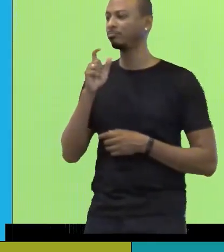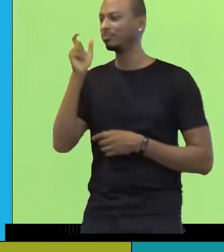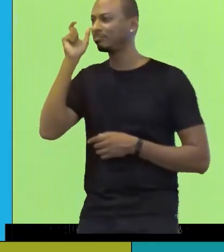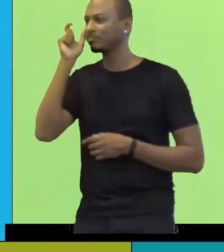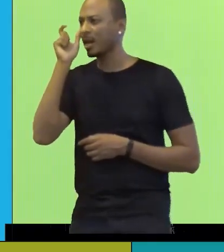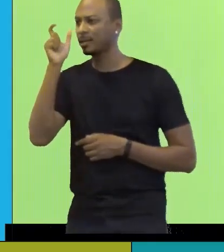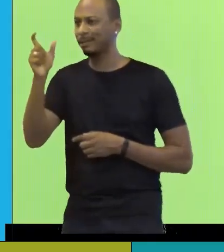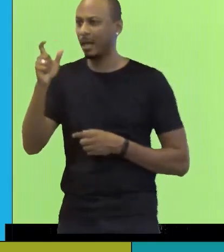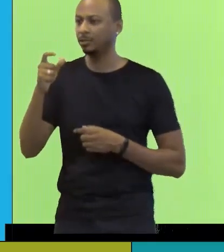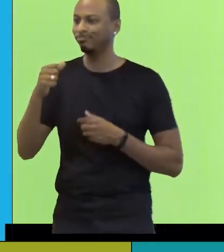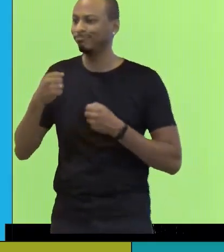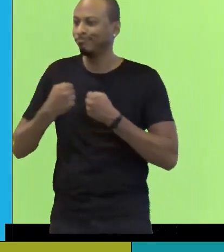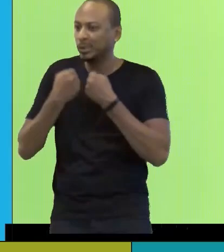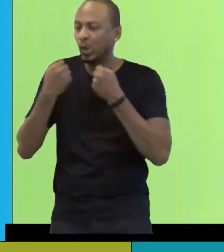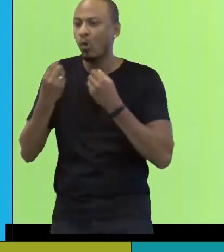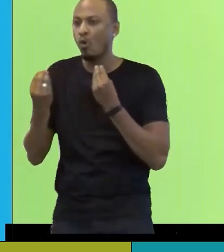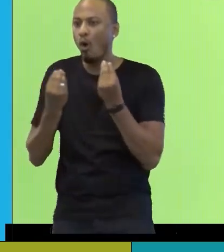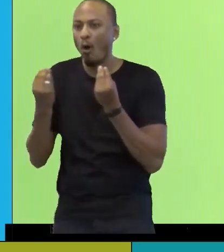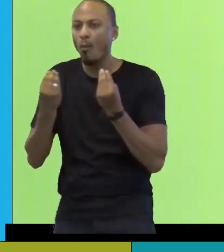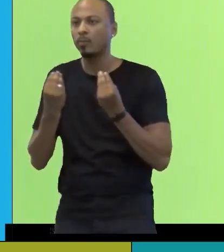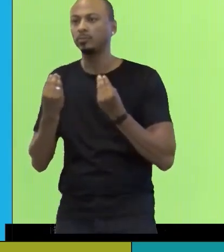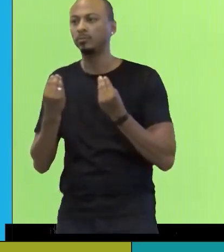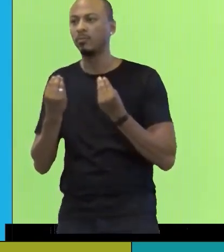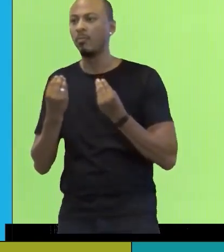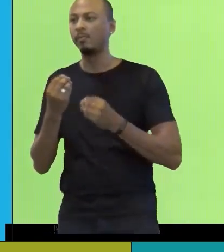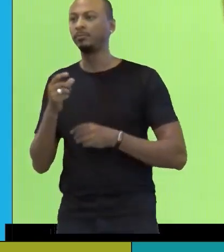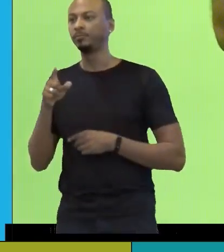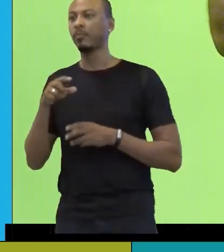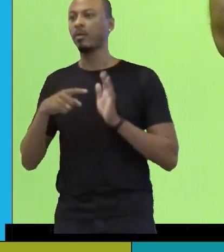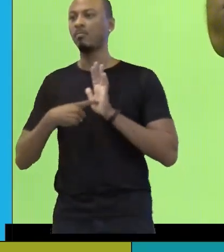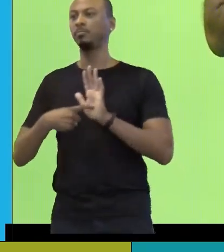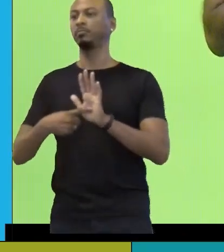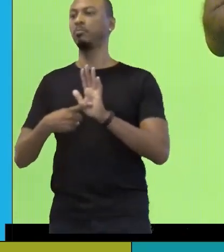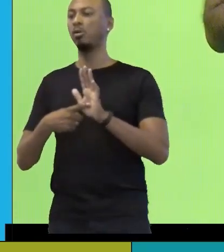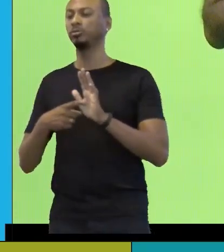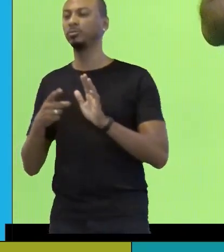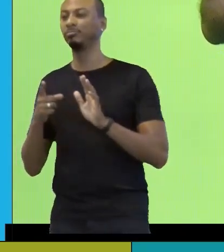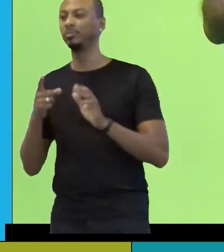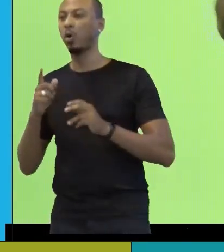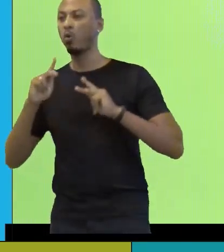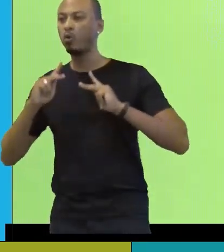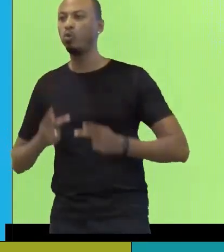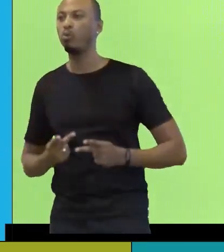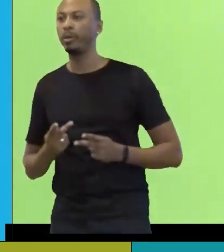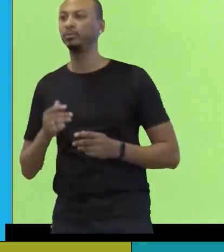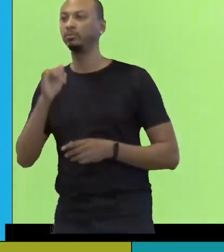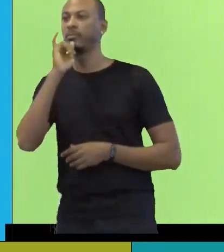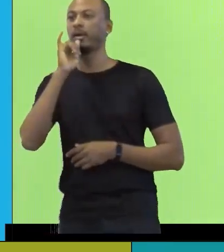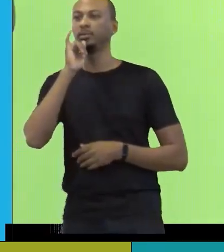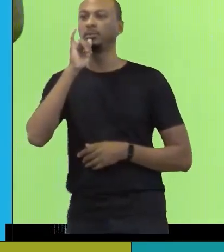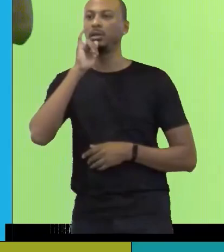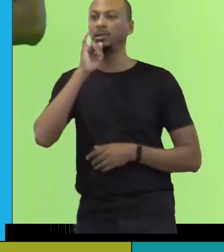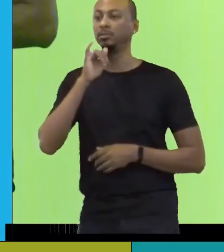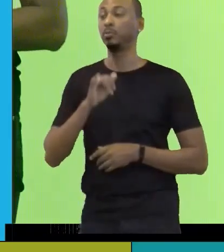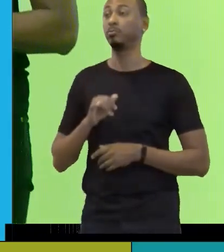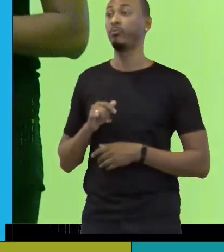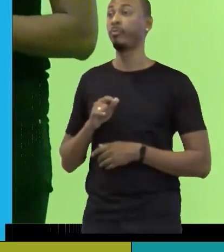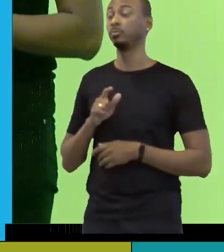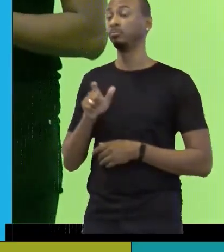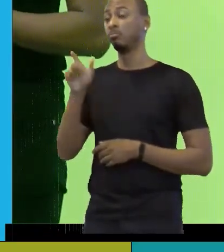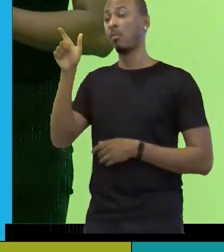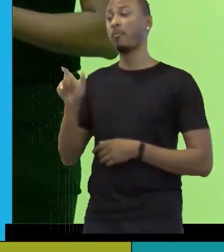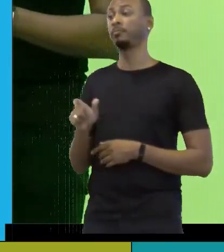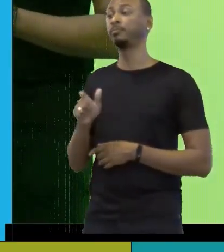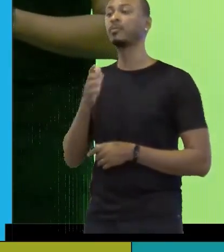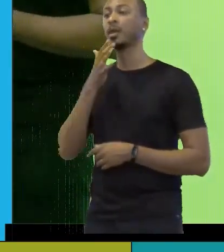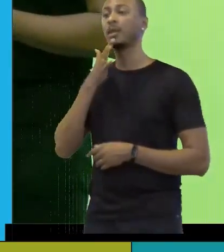interesses mostram que o ser humano, ele não é, como Aristóteles havia dito, um ser naturalmente